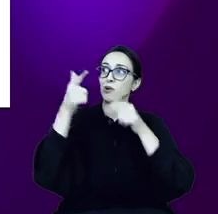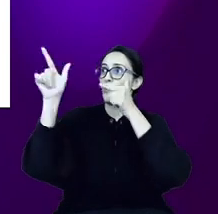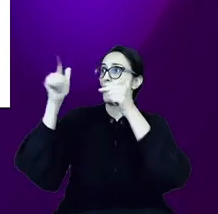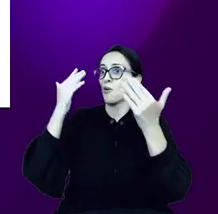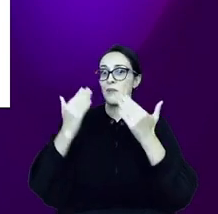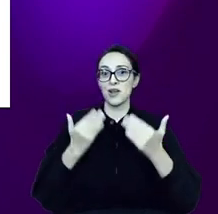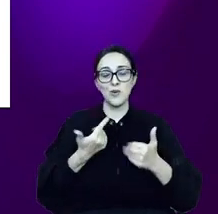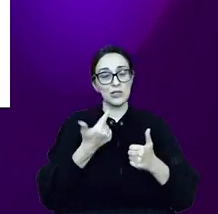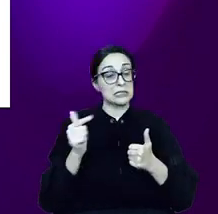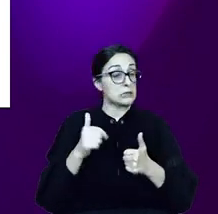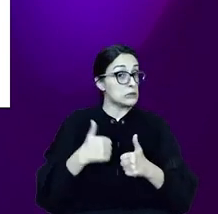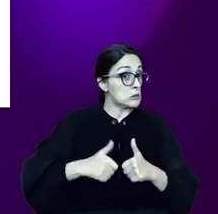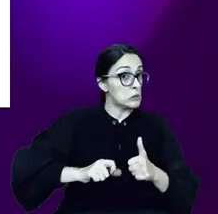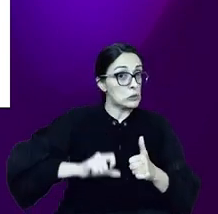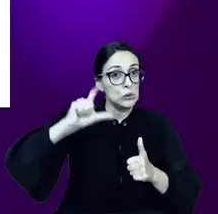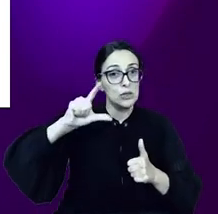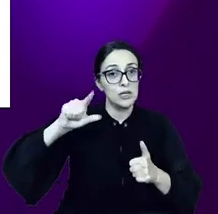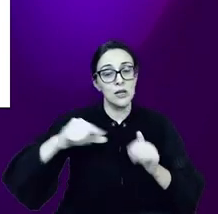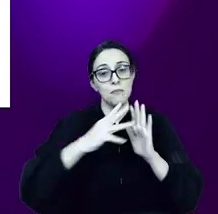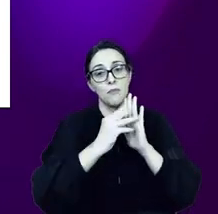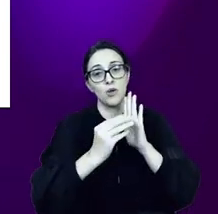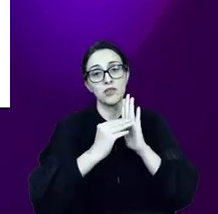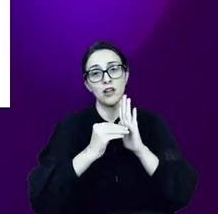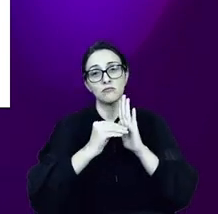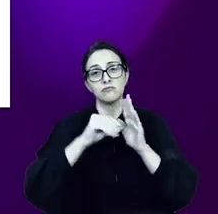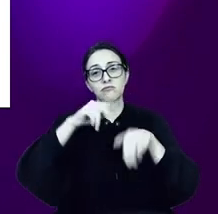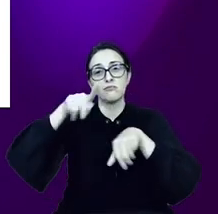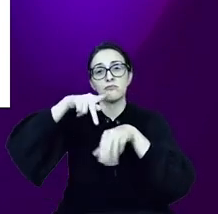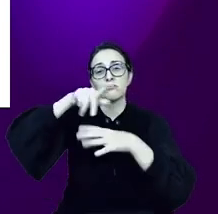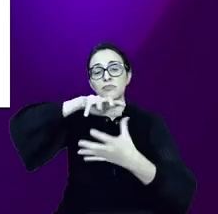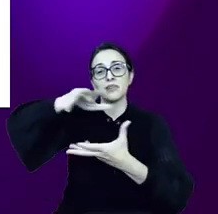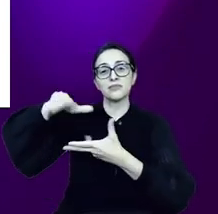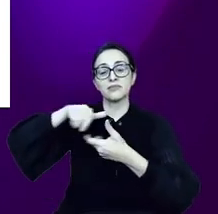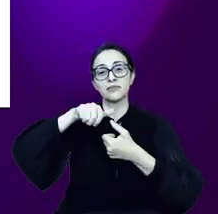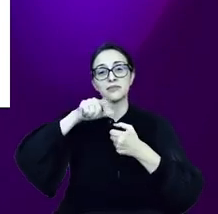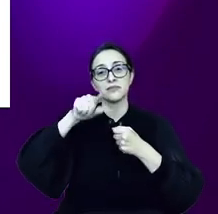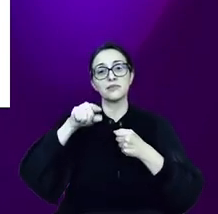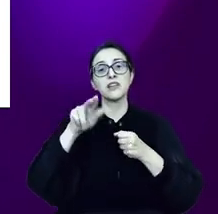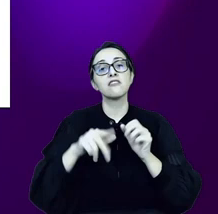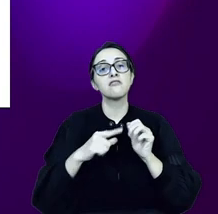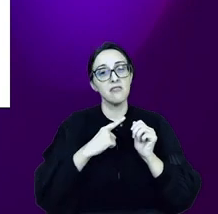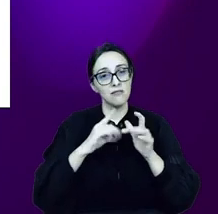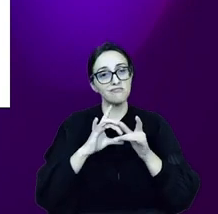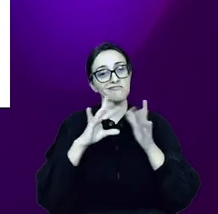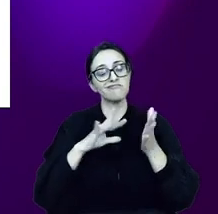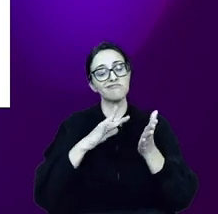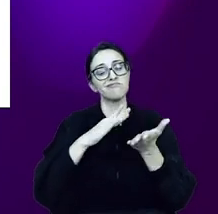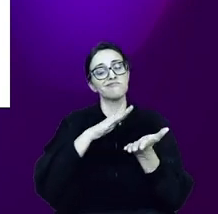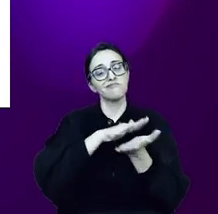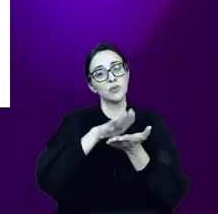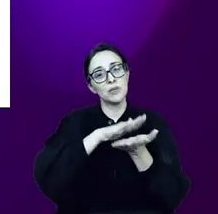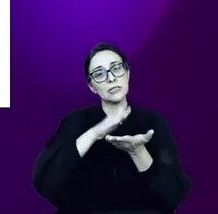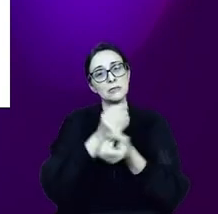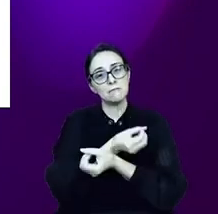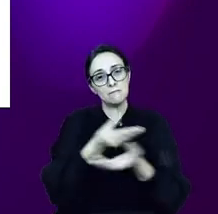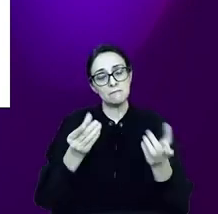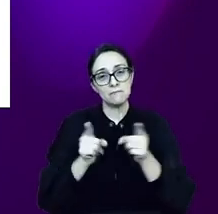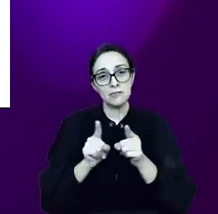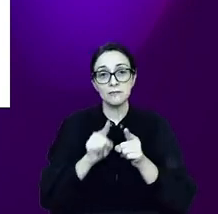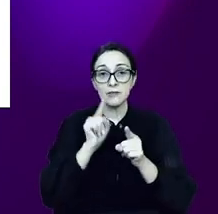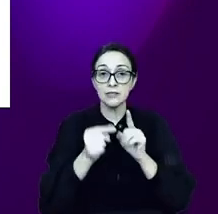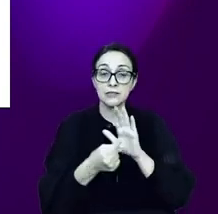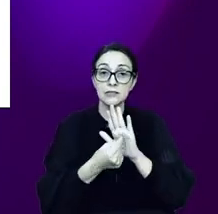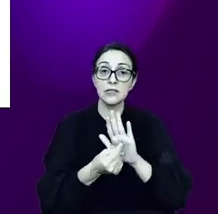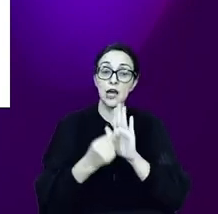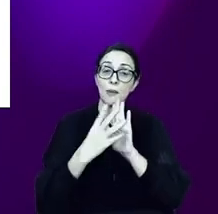Então, existem modelos internacionais utilizados, disponíveis na literatura, com bastante publicação, e para a construção